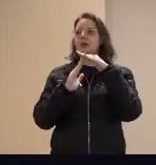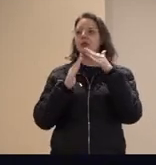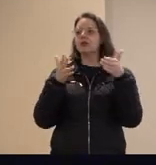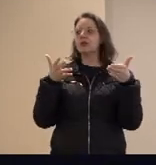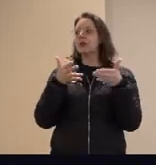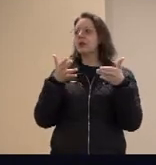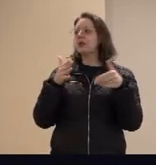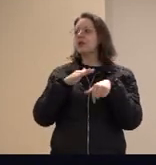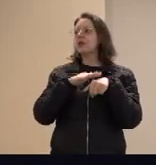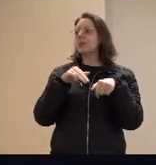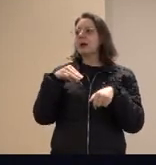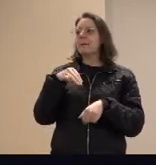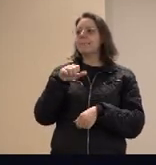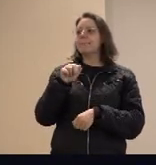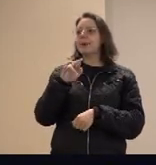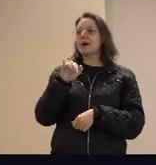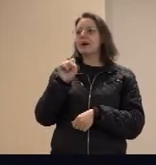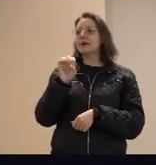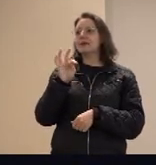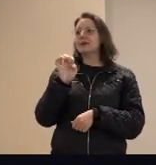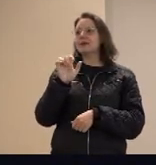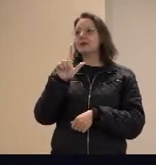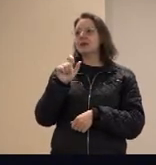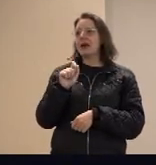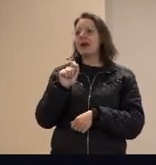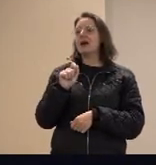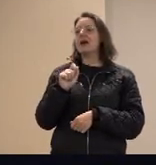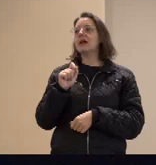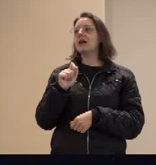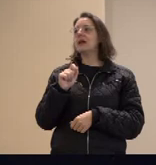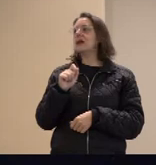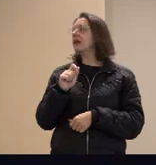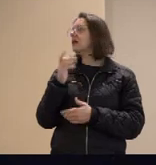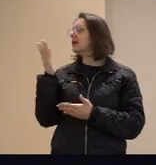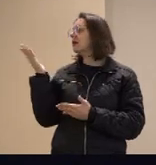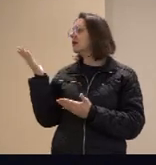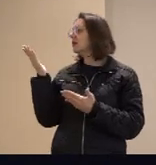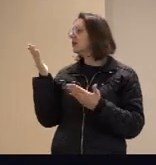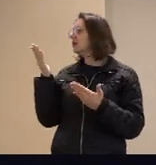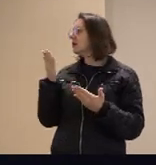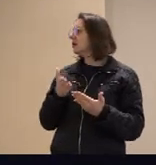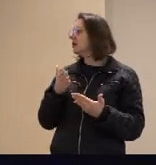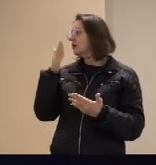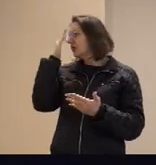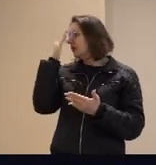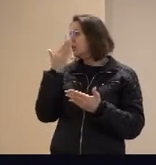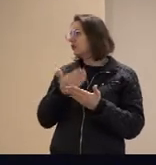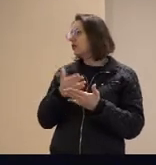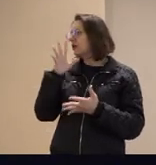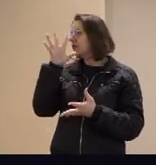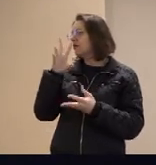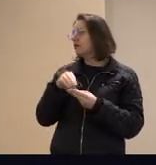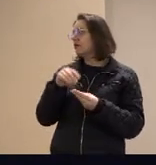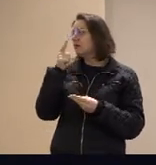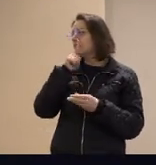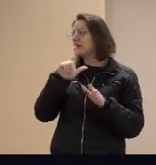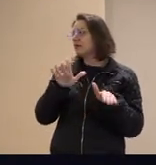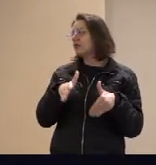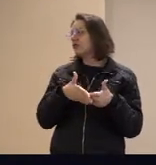para a Maristela, tá? E aí a gente, o que ela, né? Eu acredito que ela vai conseguir fazer um fechamento